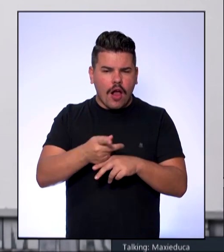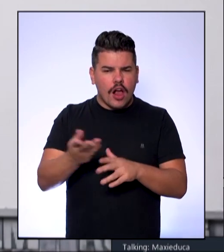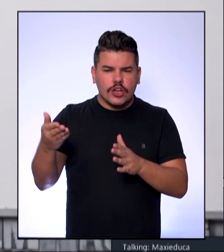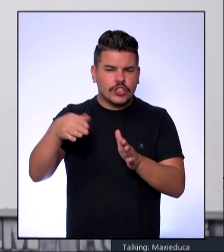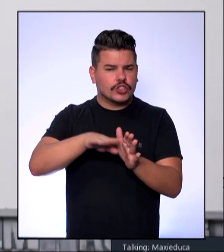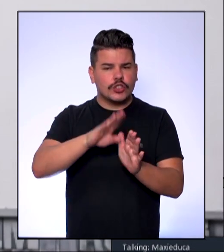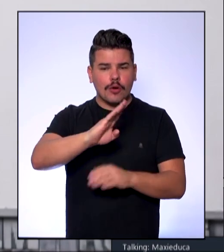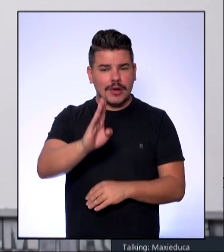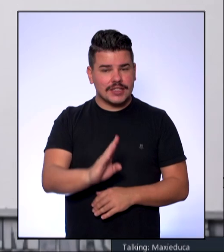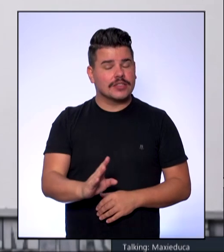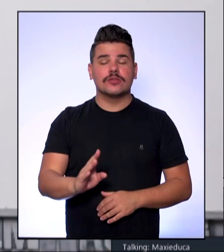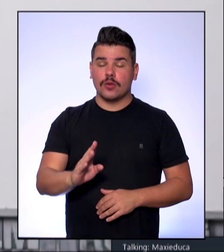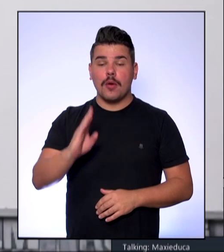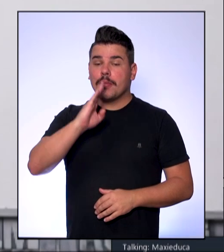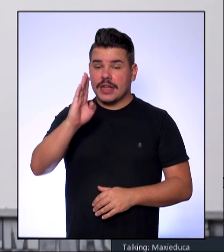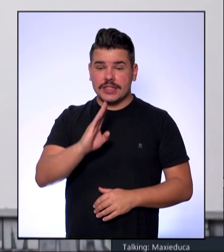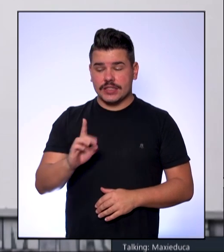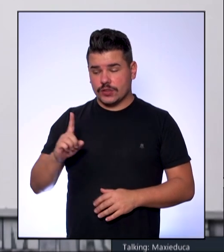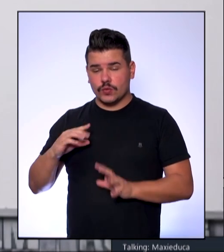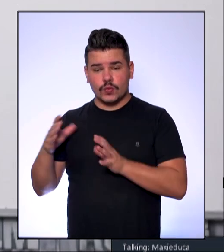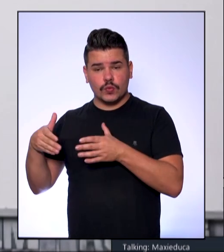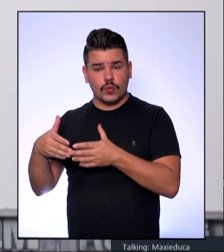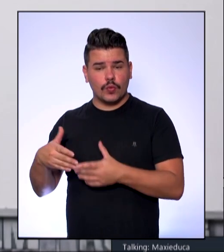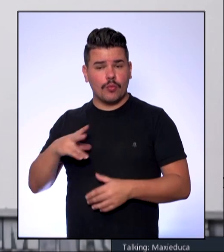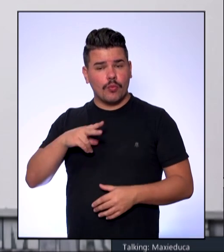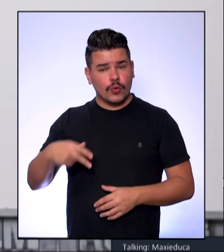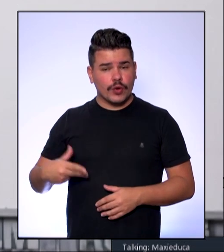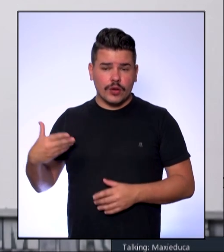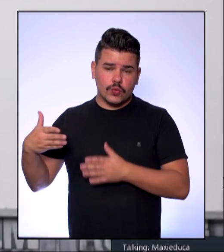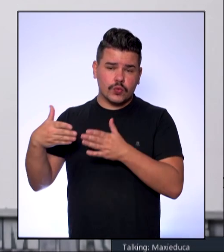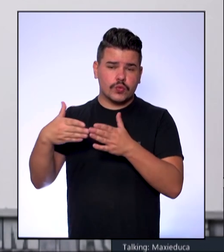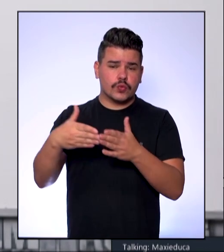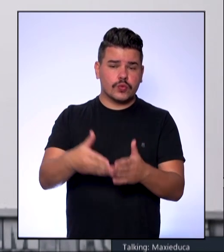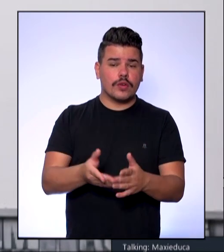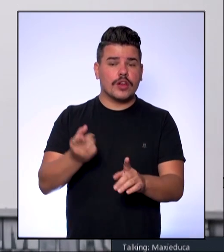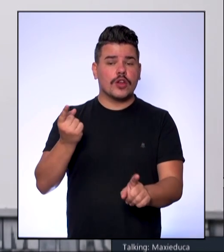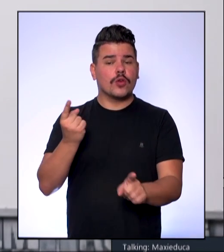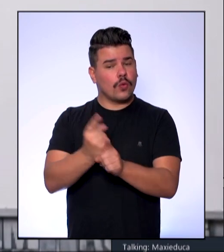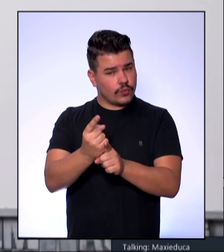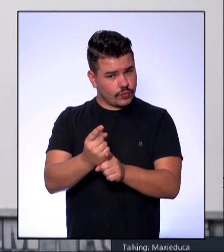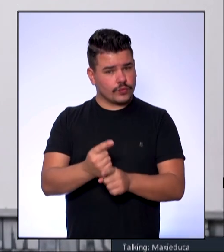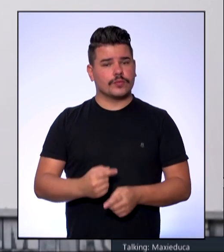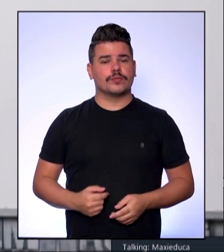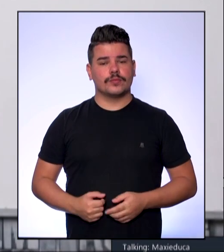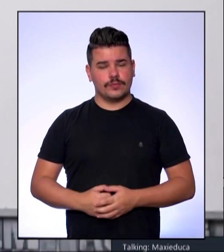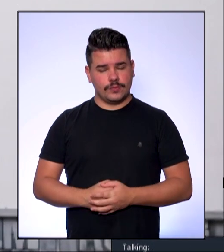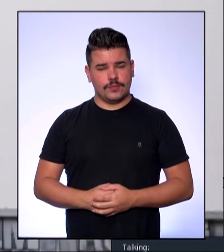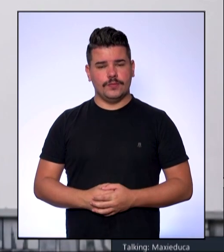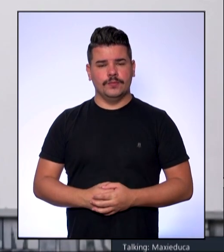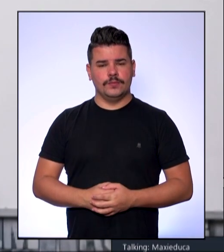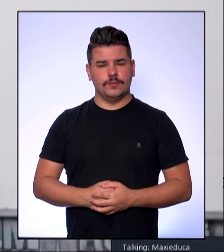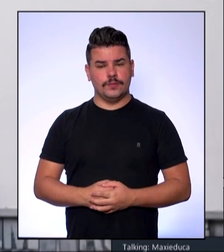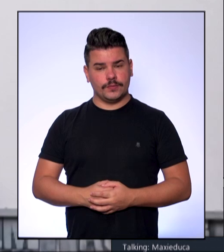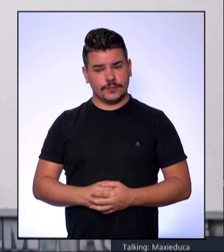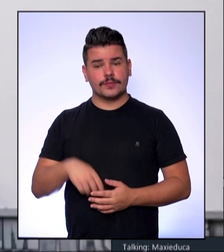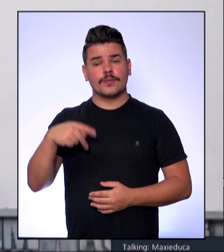ele foi encontrado. Mas o Brasil, nós já tínhamos aqui algumas